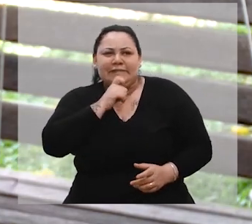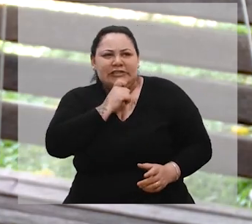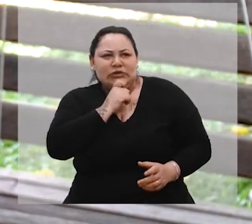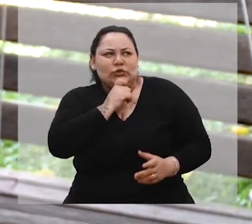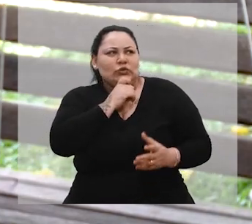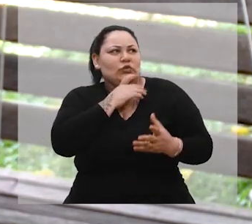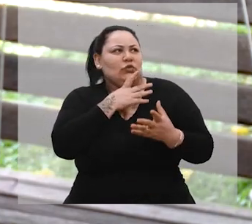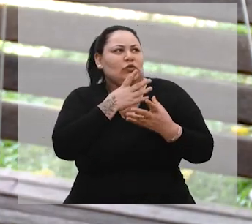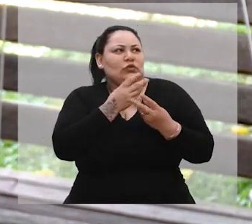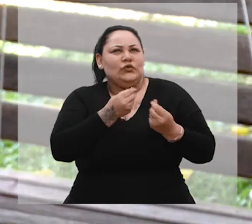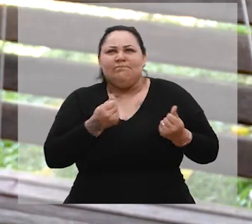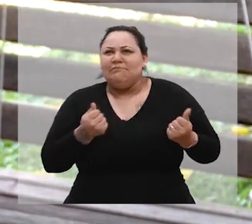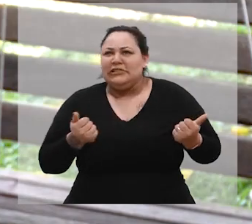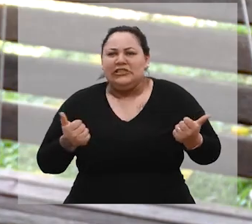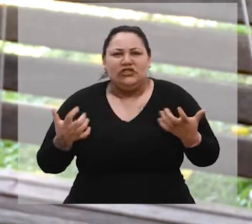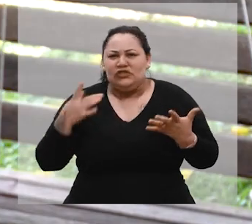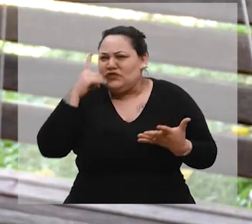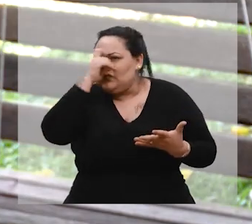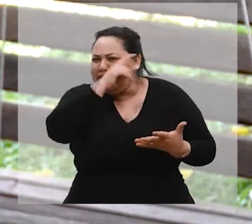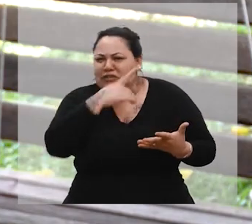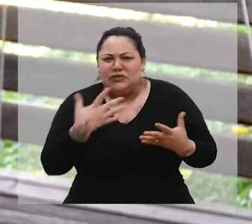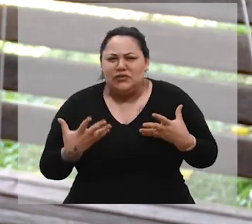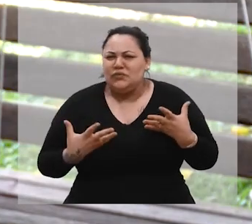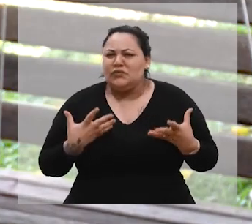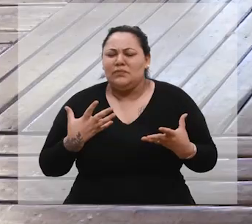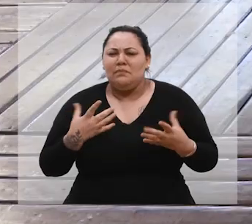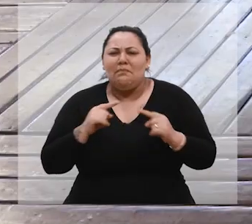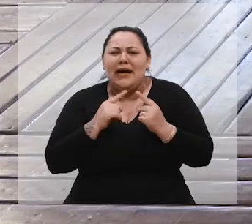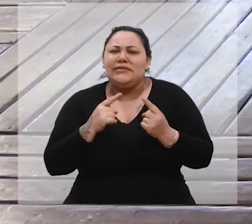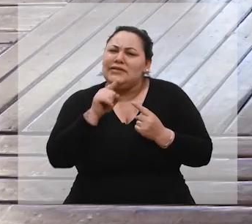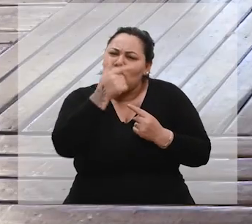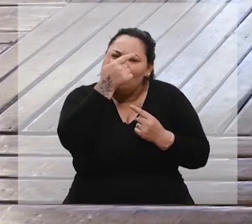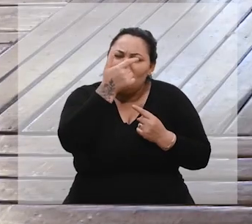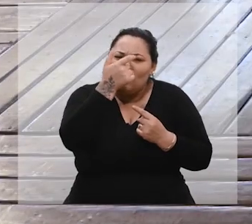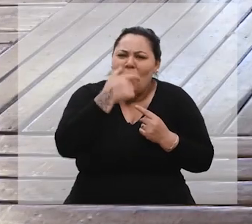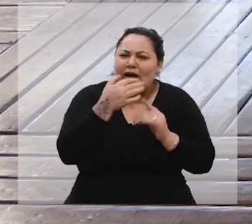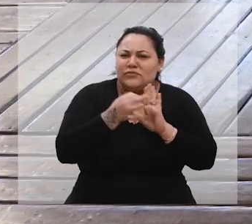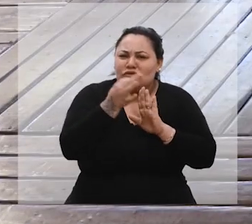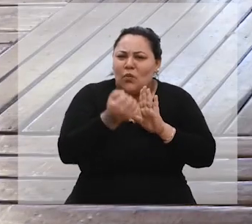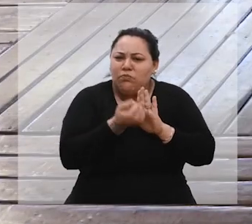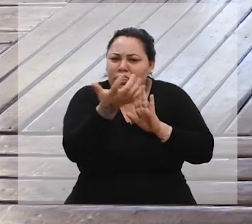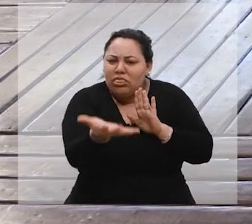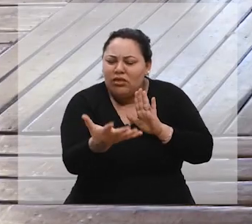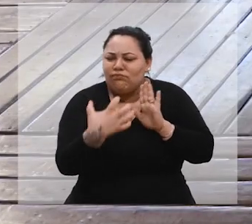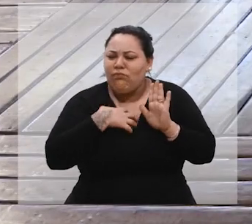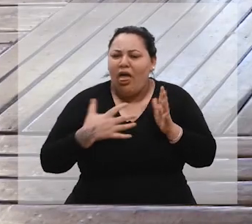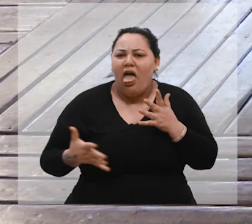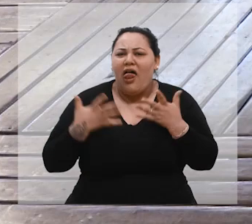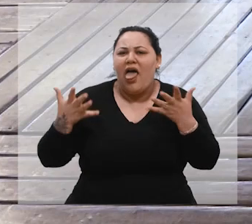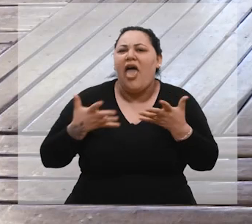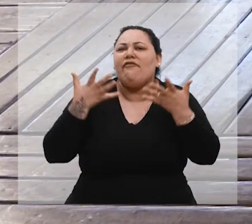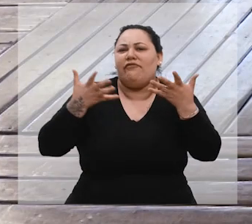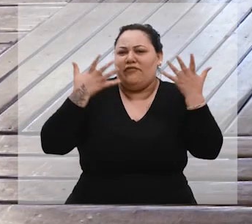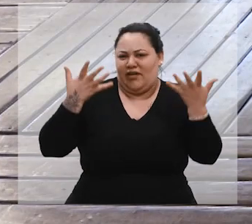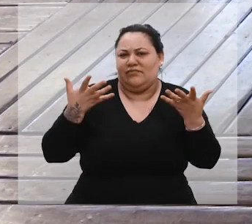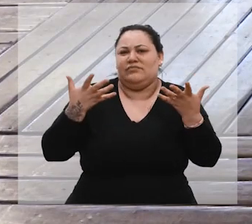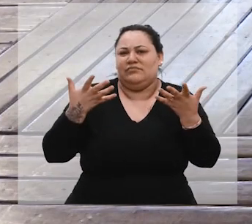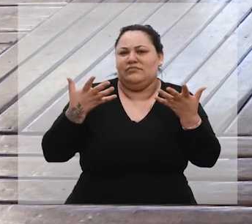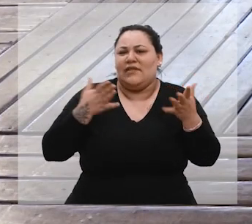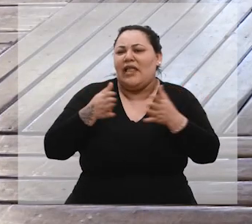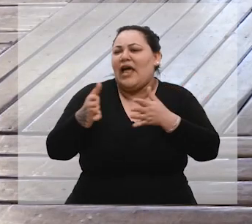esse conhecimento de uma forma tão leve, assim, tão fácil para as pessoas? Então, eu